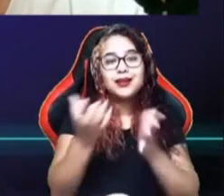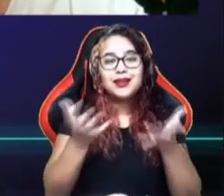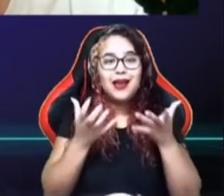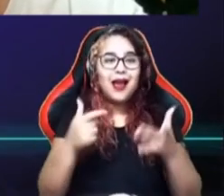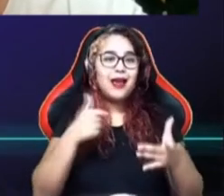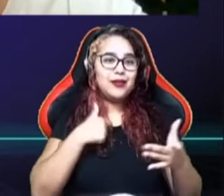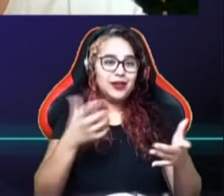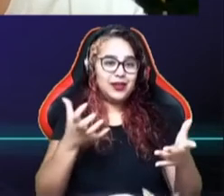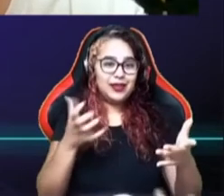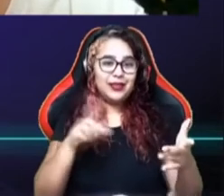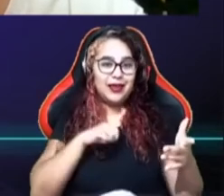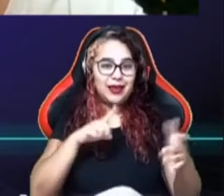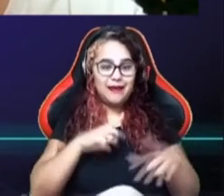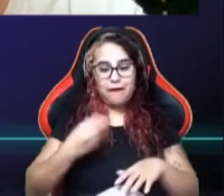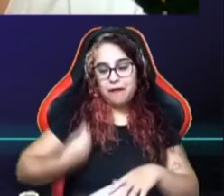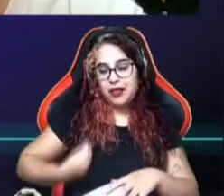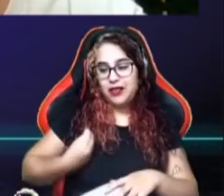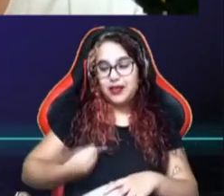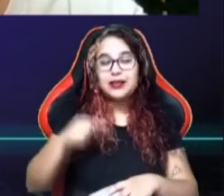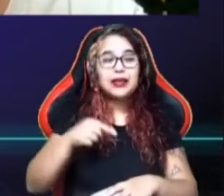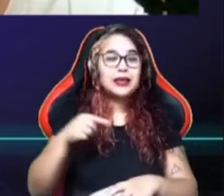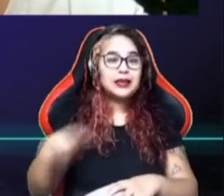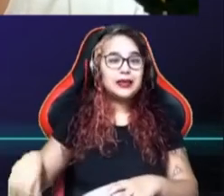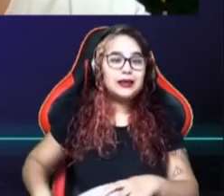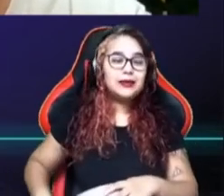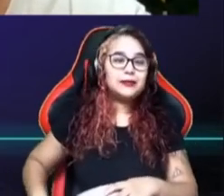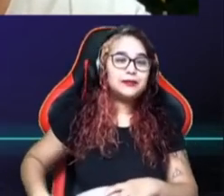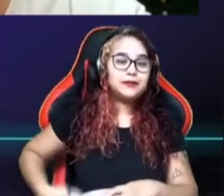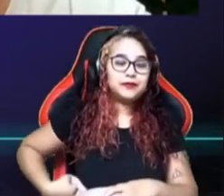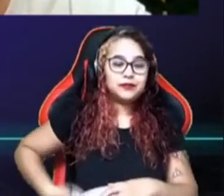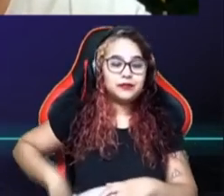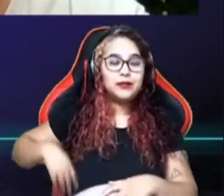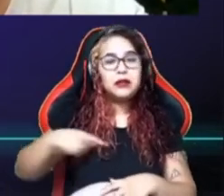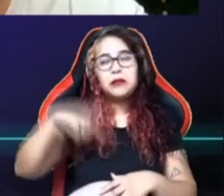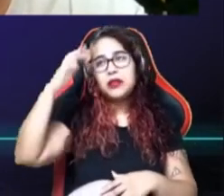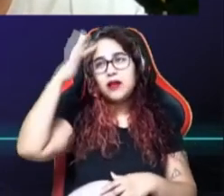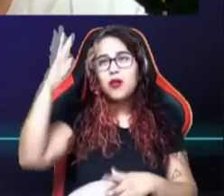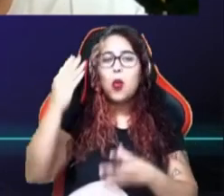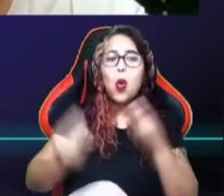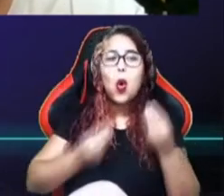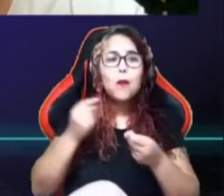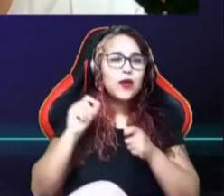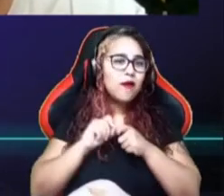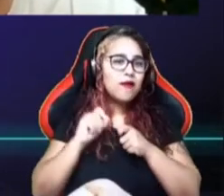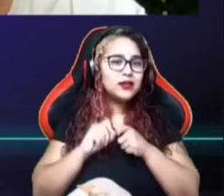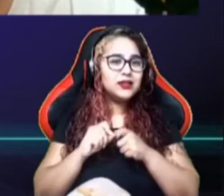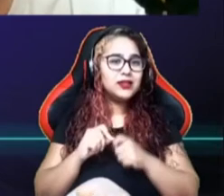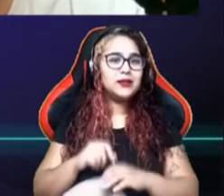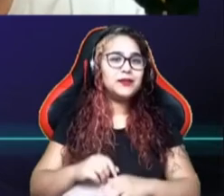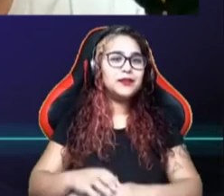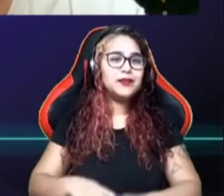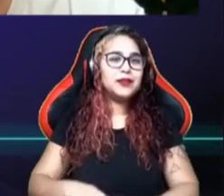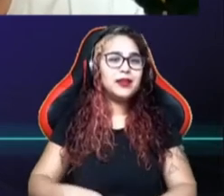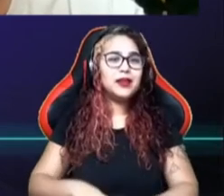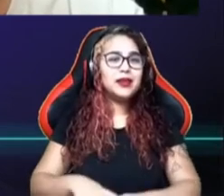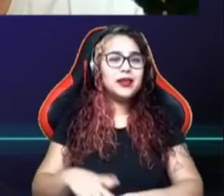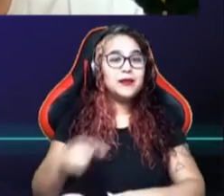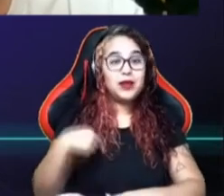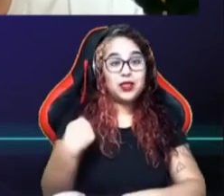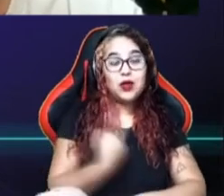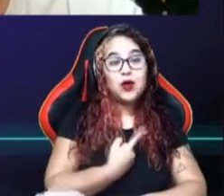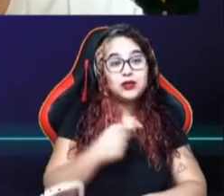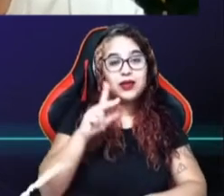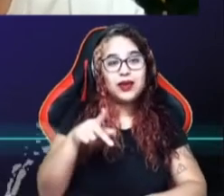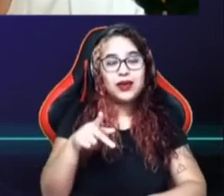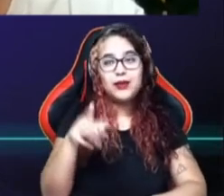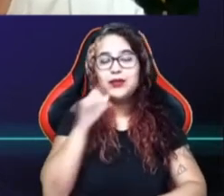tudo, a gente pensou, bom, como é que faz isso, né? E aí, isso para a gente é meio como quando a gente fala, por exemplo, lá com o